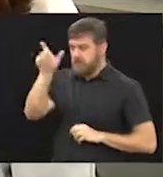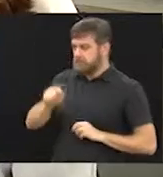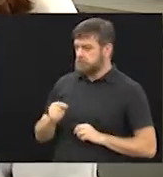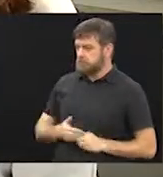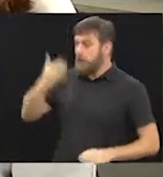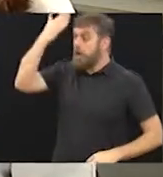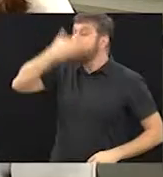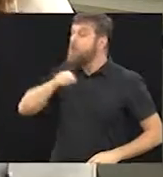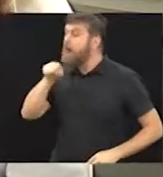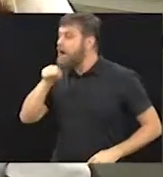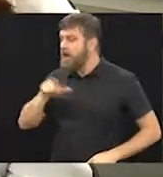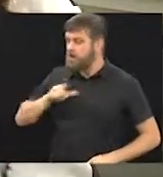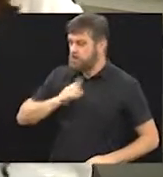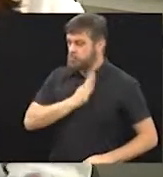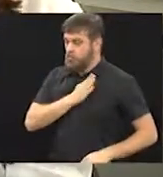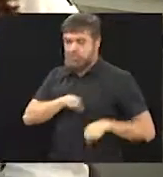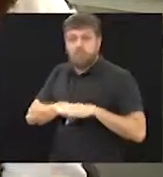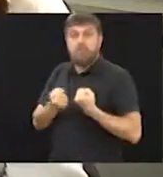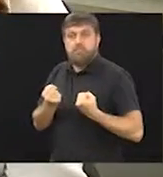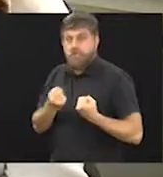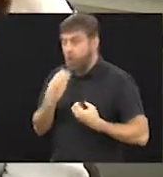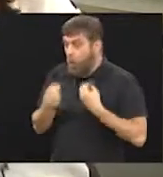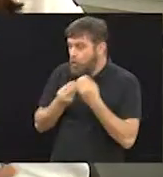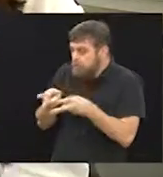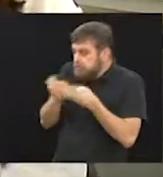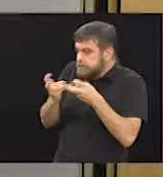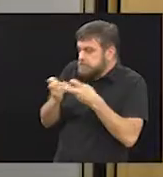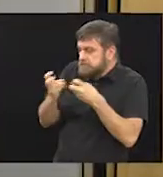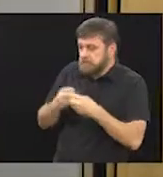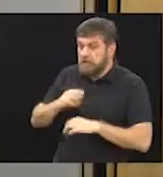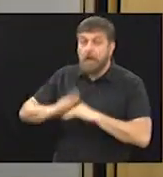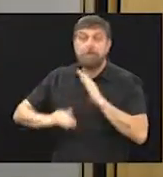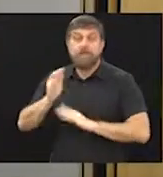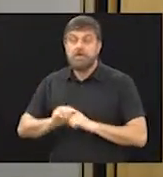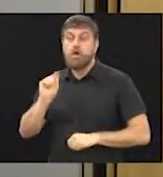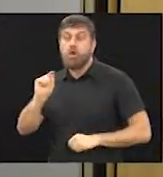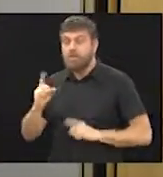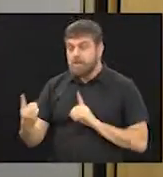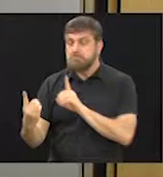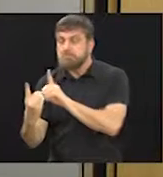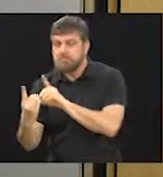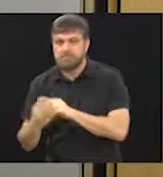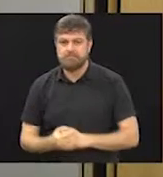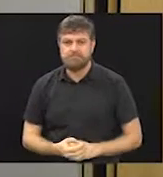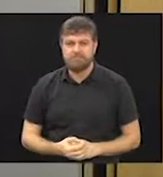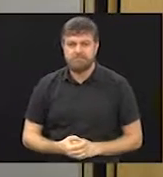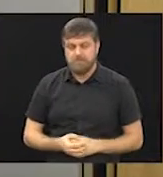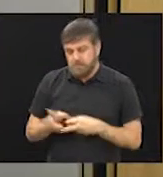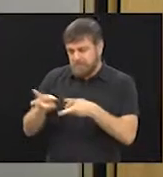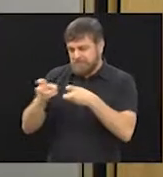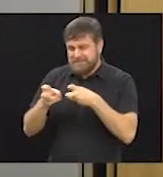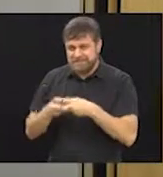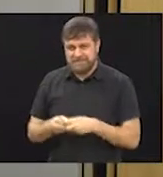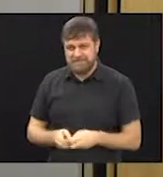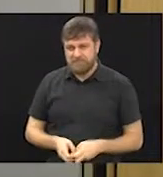pessoa está tendo, o que dá para ser feito? O sintoma mais comum é a